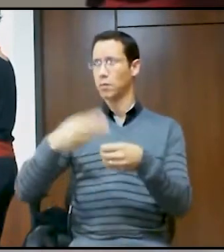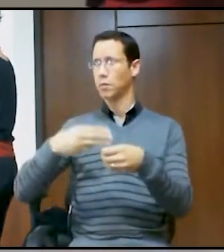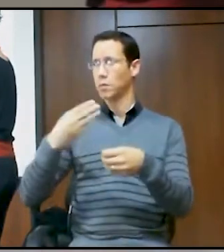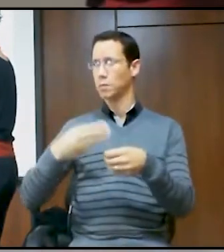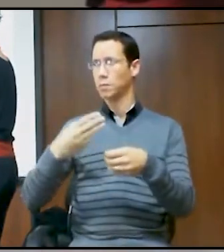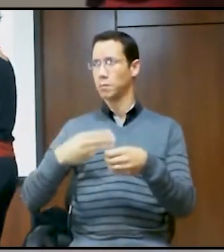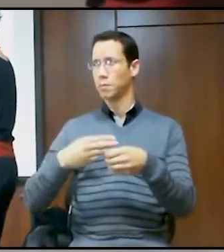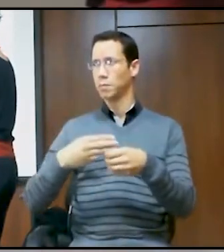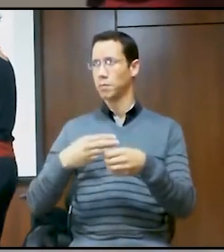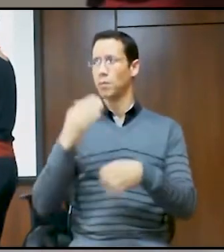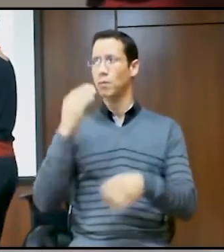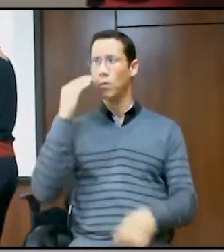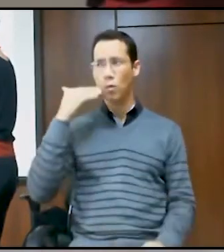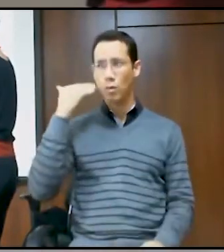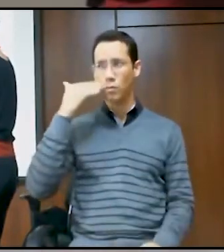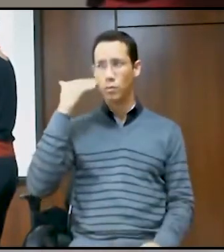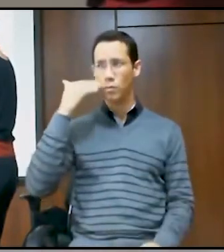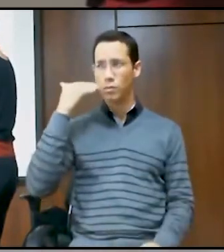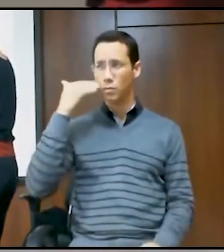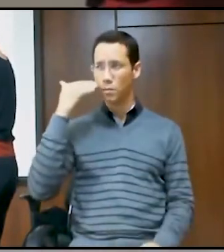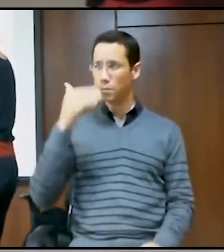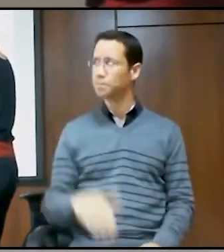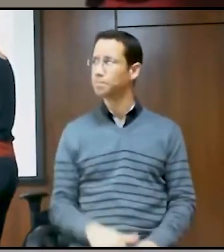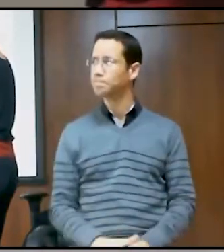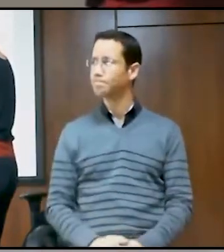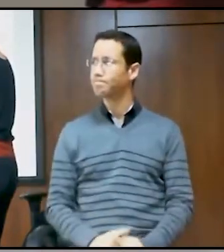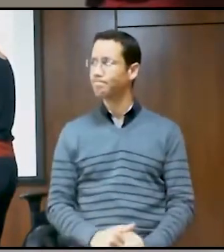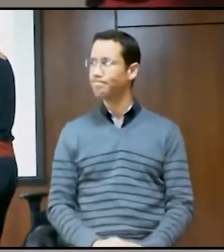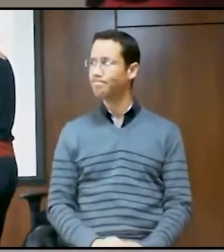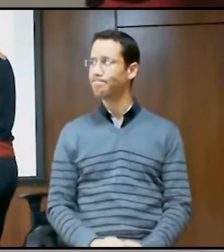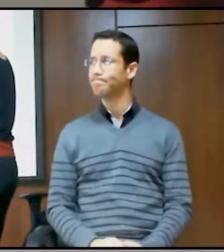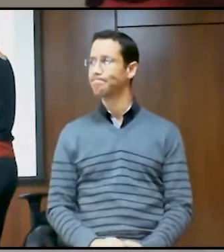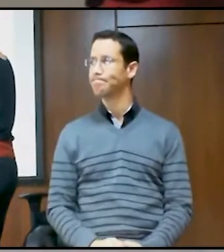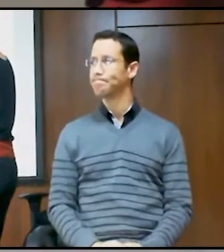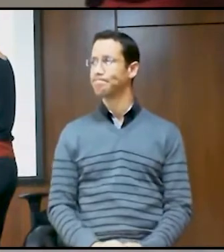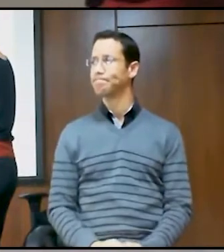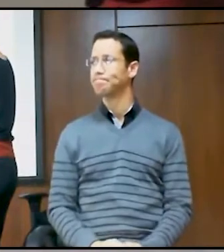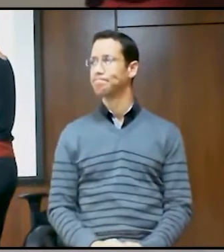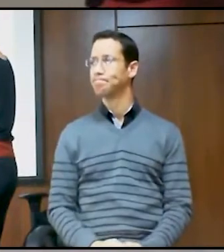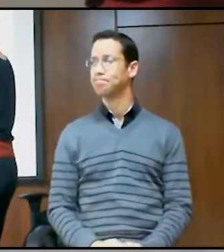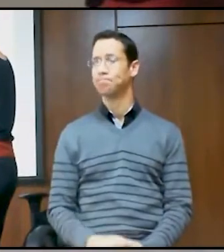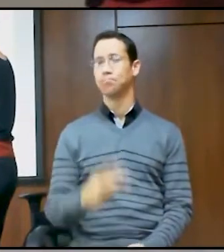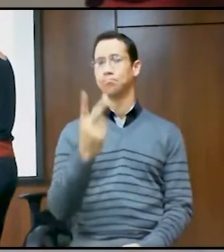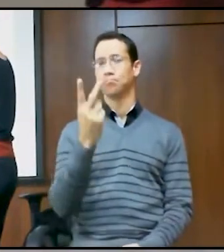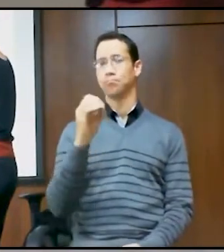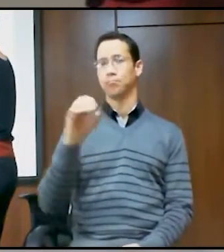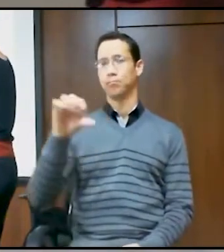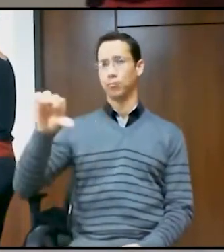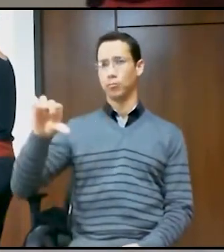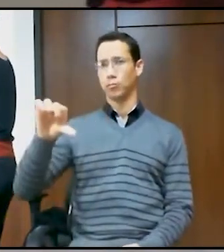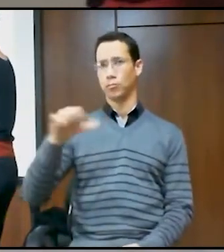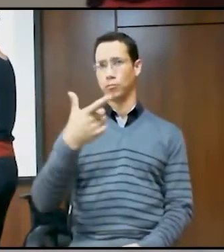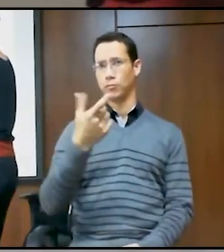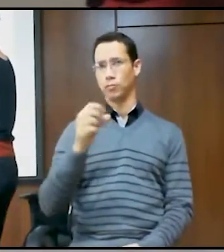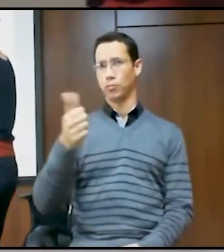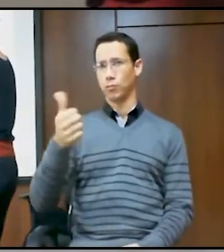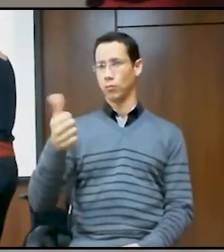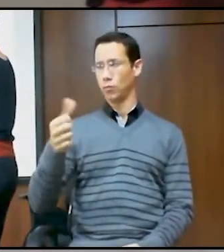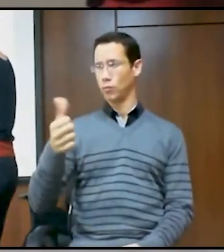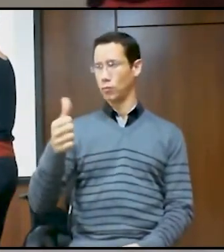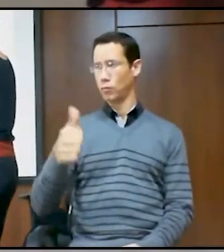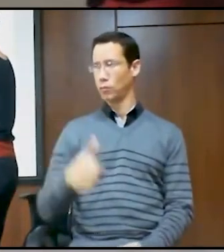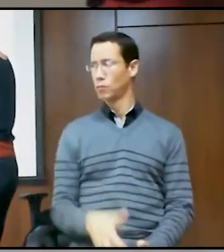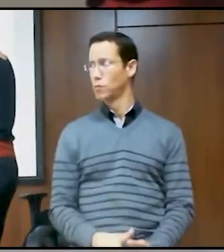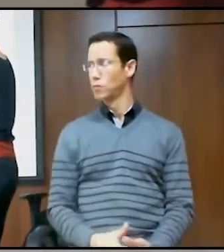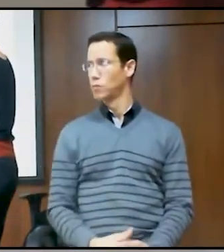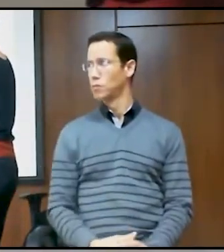estão em cor-de-rosa aqui, tá? Mas já 2009 e 2011, tá?